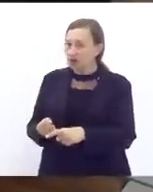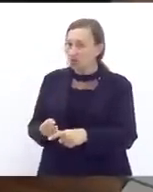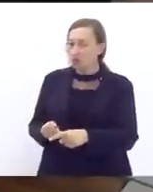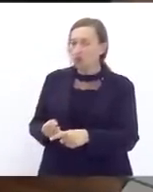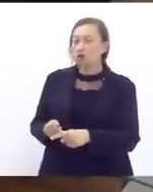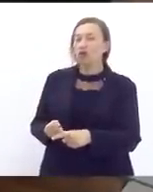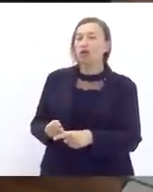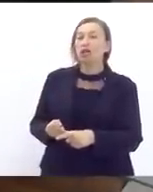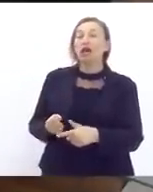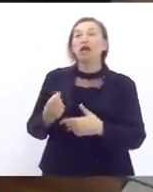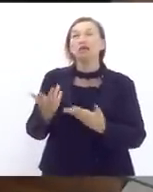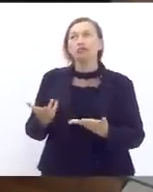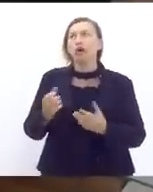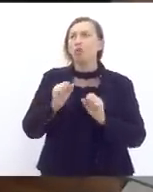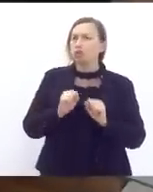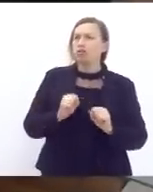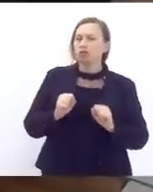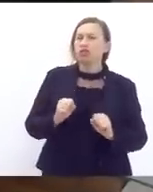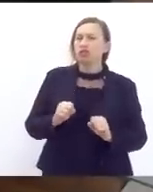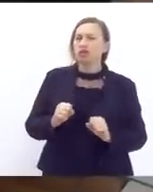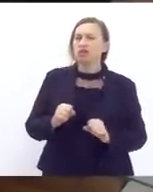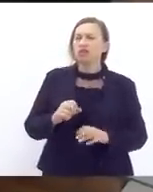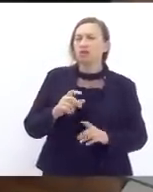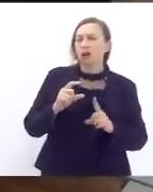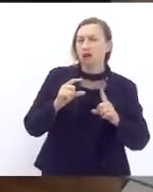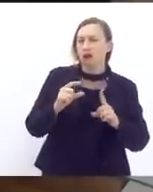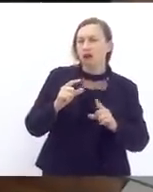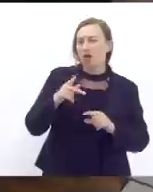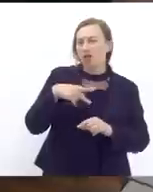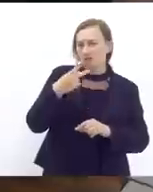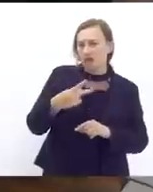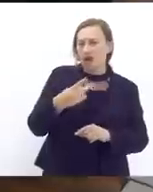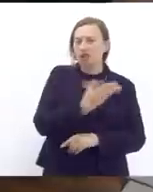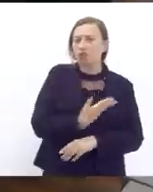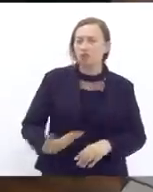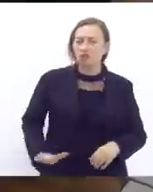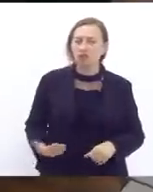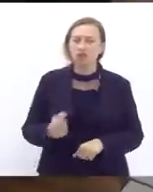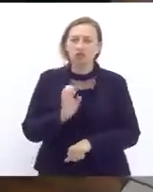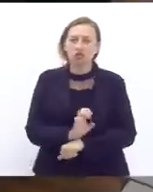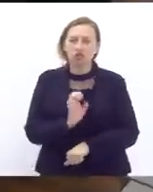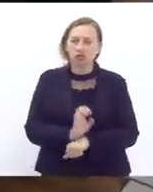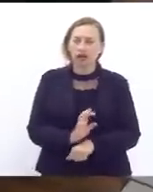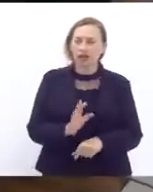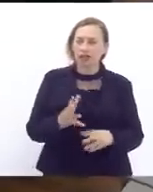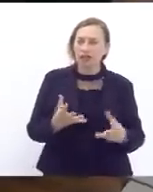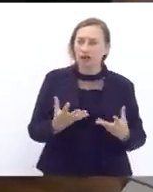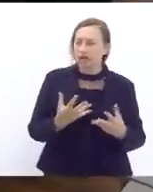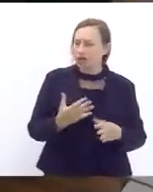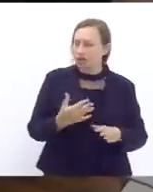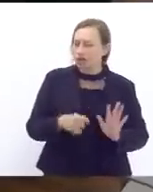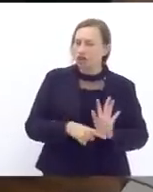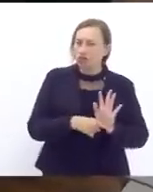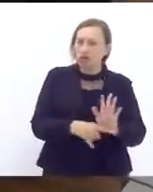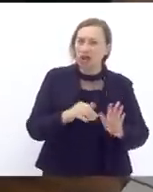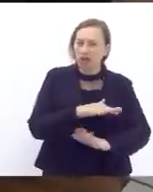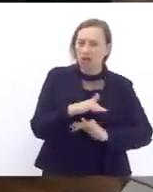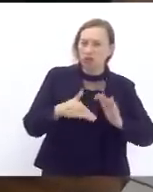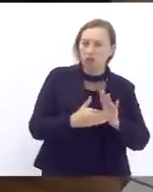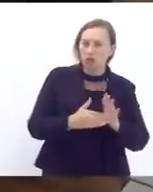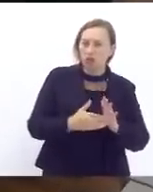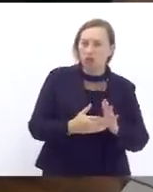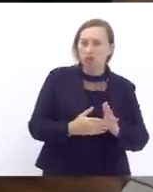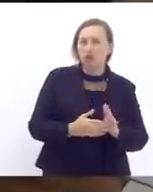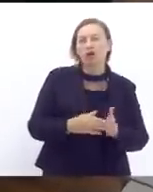e a gente poderia até ser uma palavra do Governo do Estado se algum momento foi pensado em atender a todos menos o Executivo obrigado